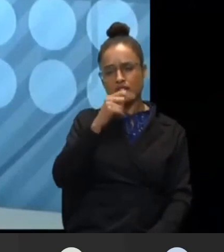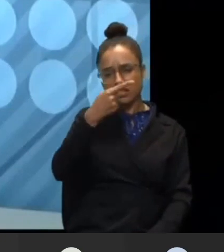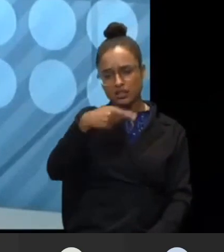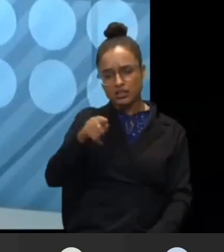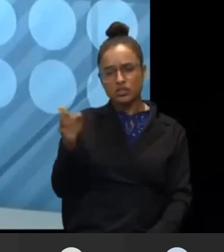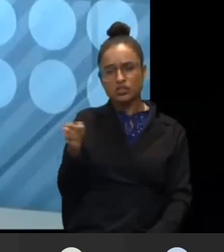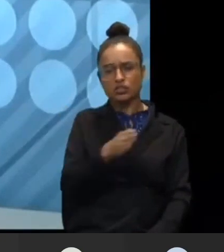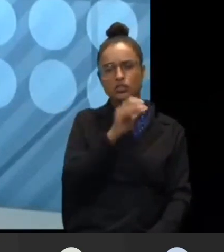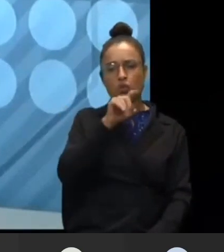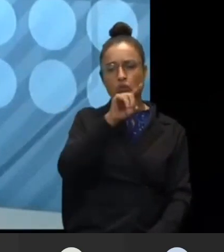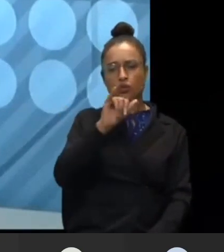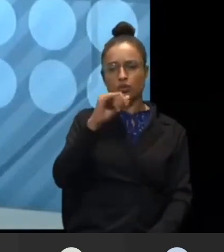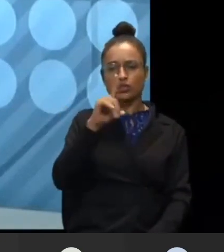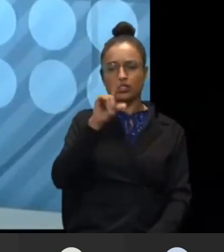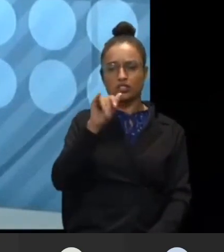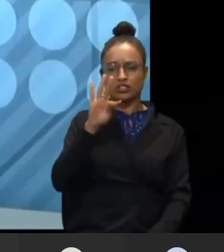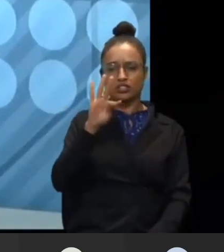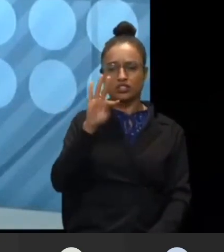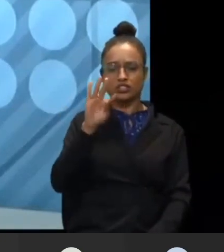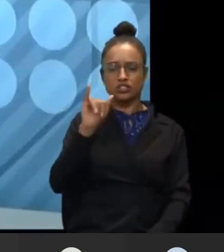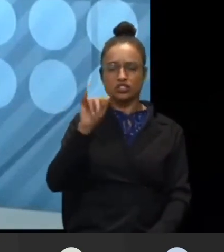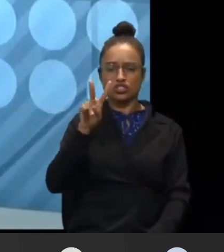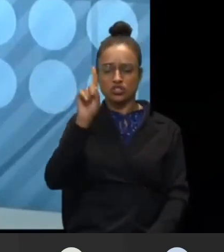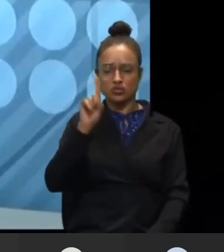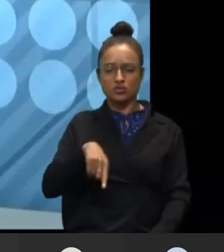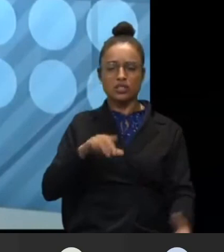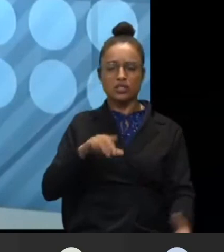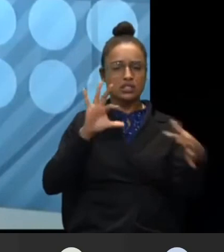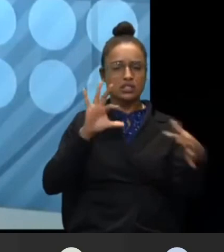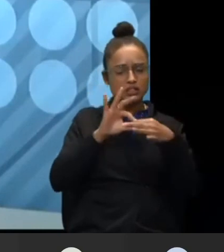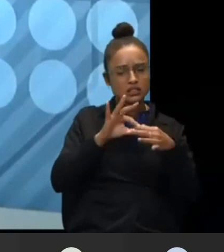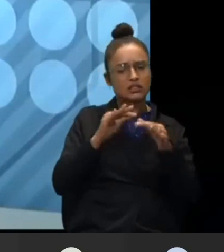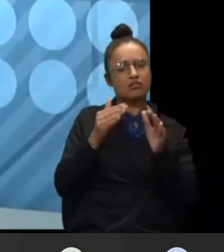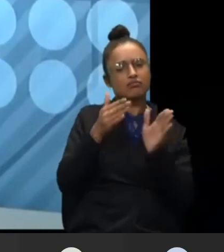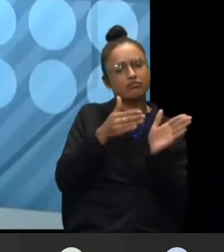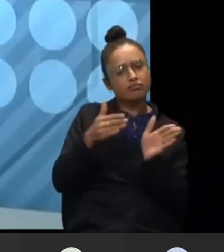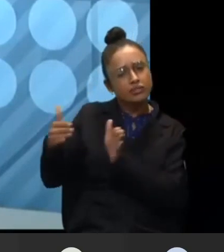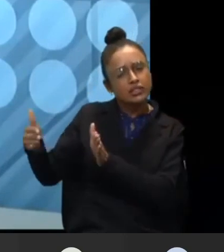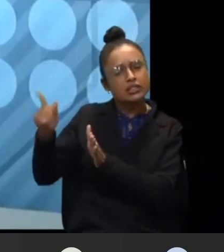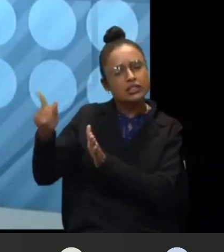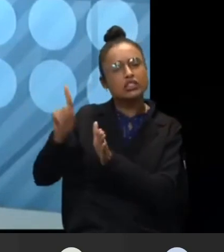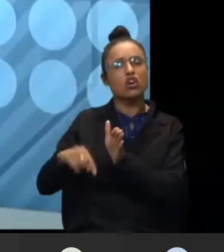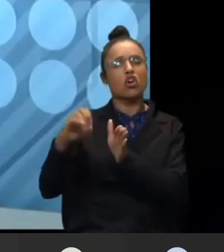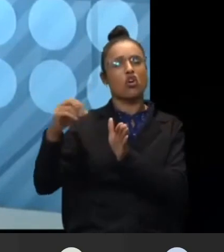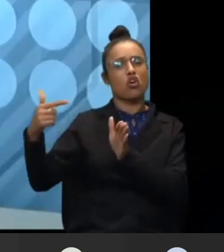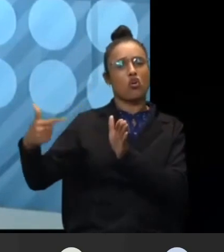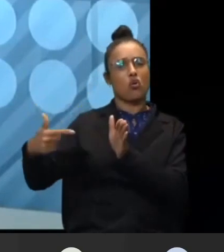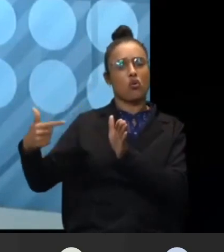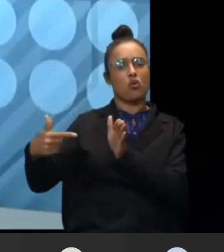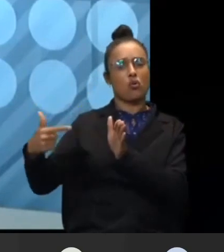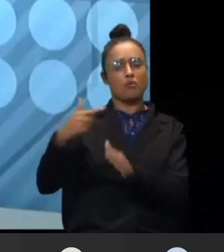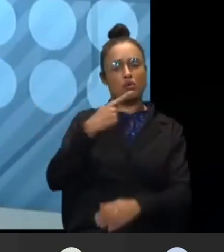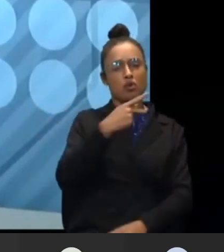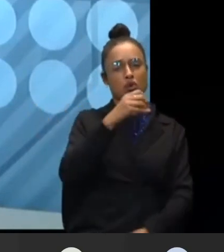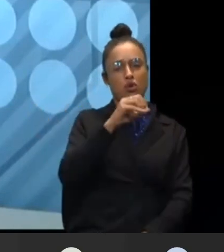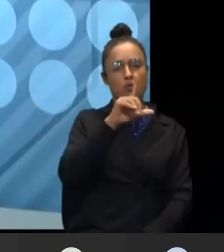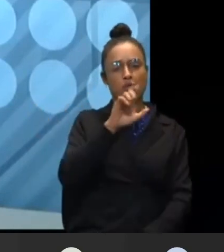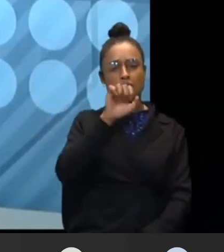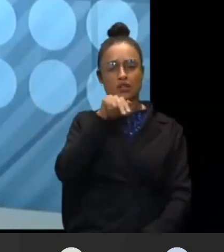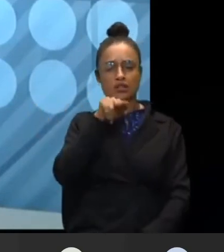é um processo que ocorre em que uma reação em cadeia que ocorre com a presença de oxigênio em ácidos graxos